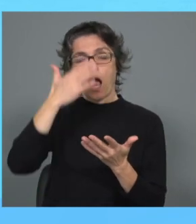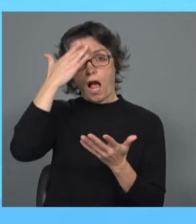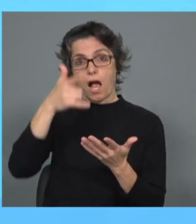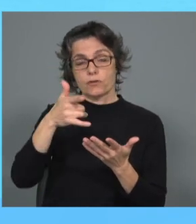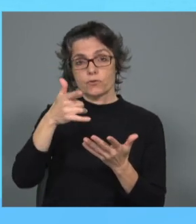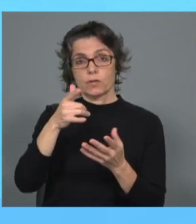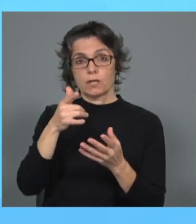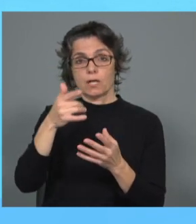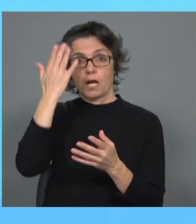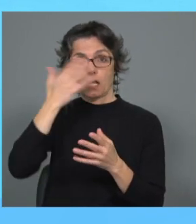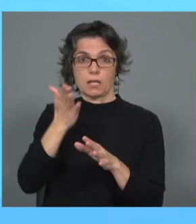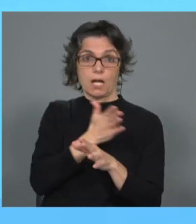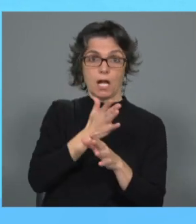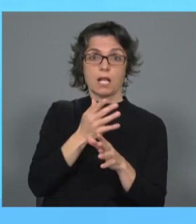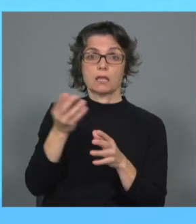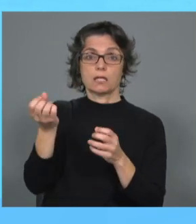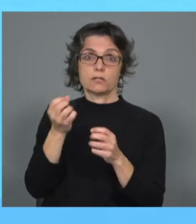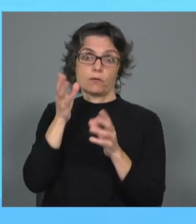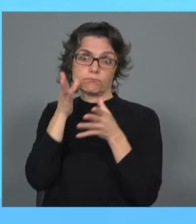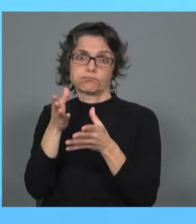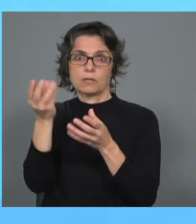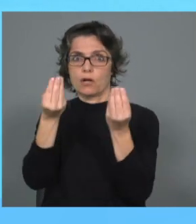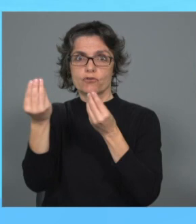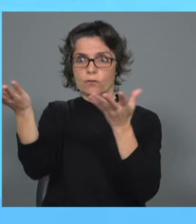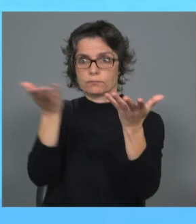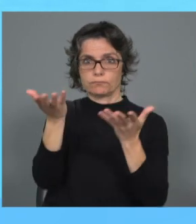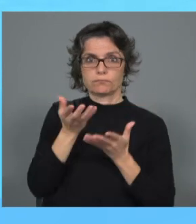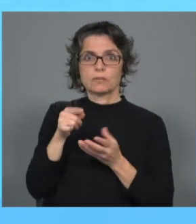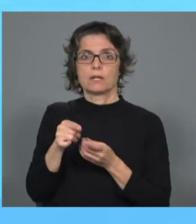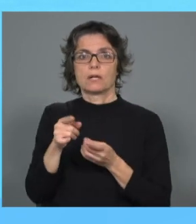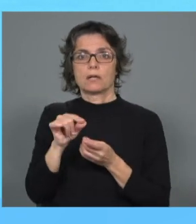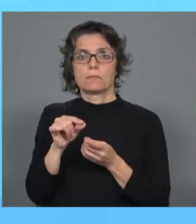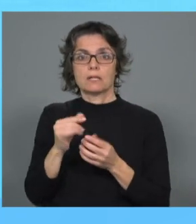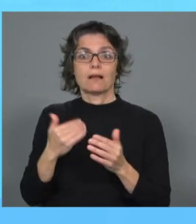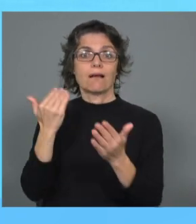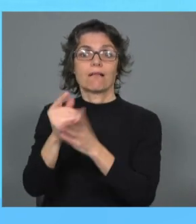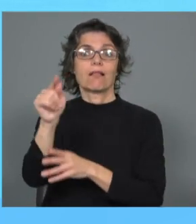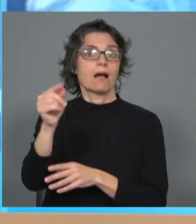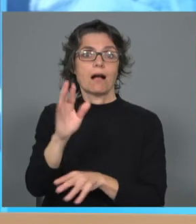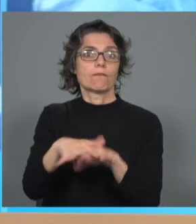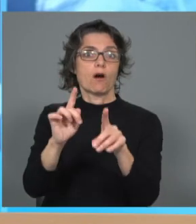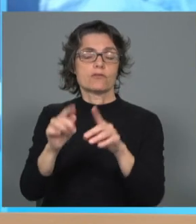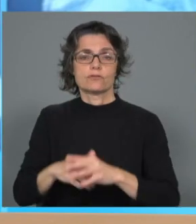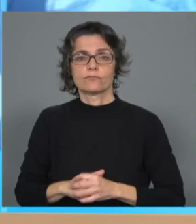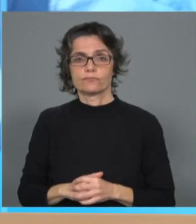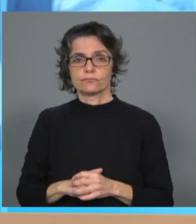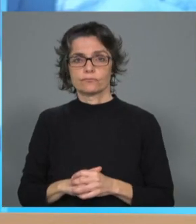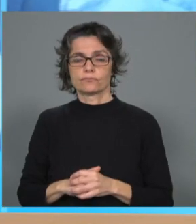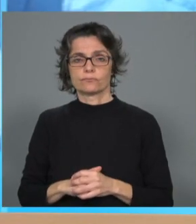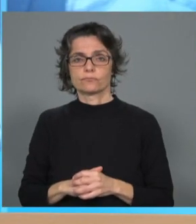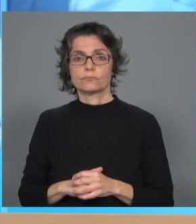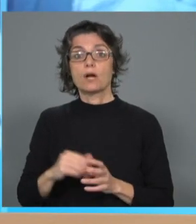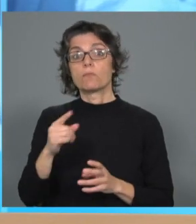jornadas estarão a acolher jovens, serão etapas marcantes, mas até lá. Olha, até lá